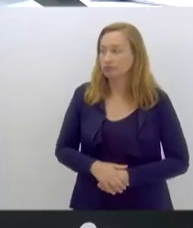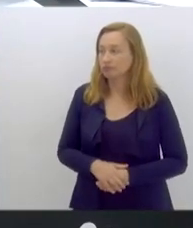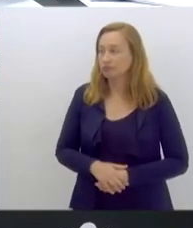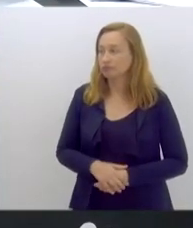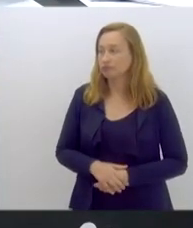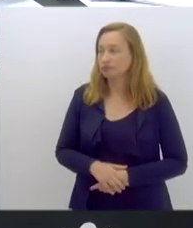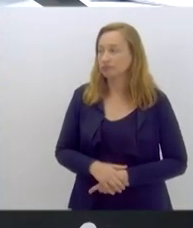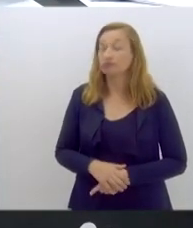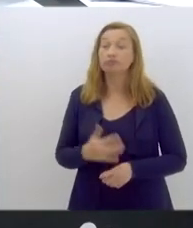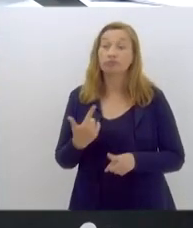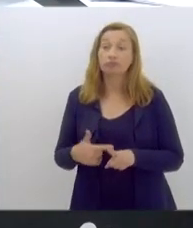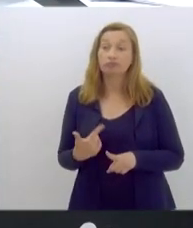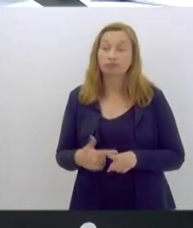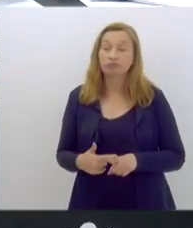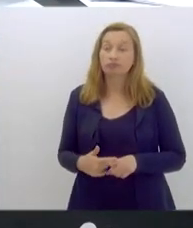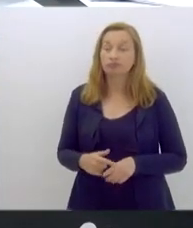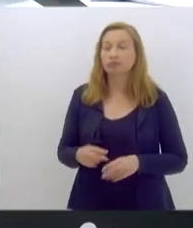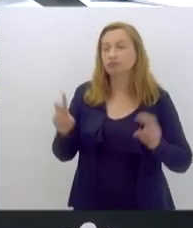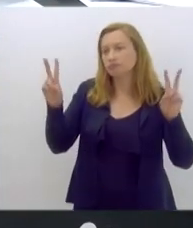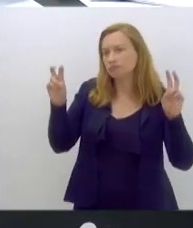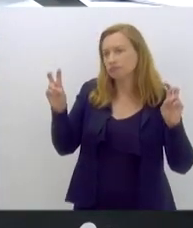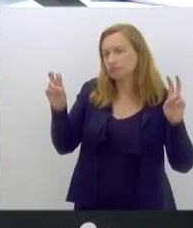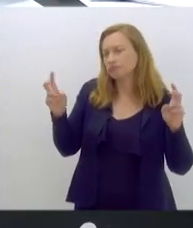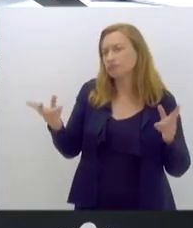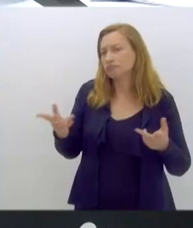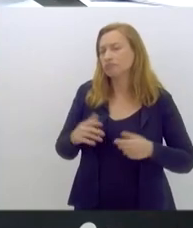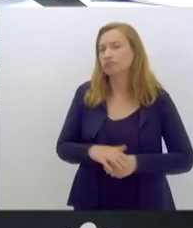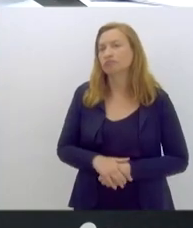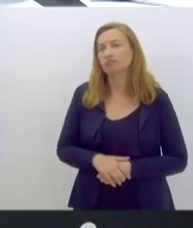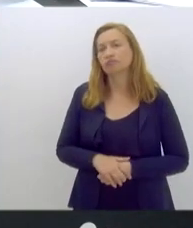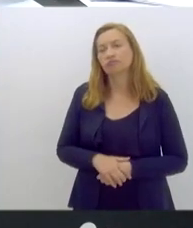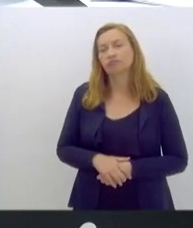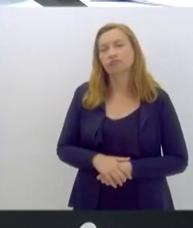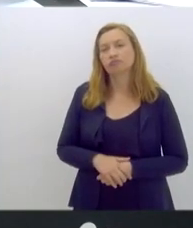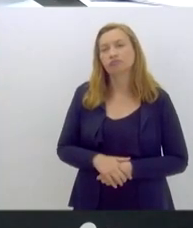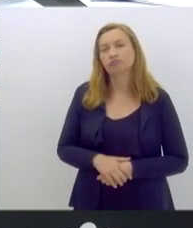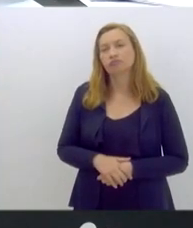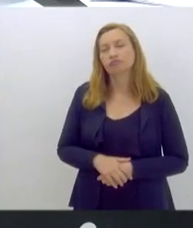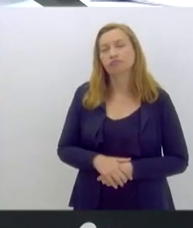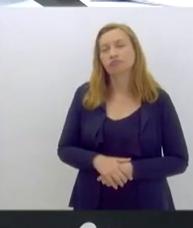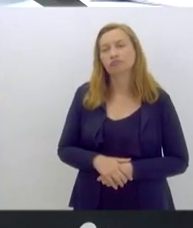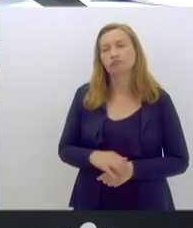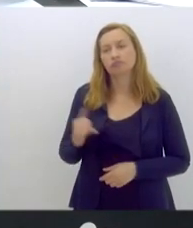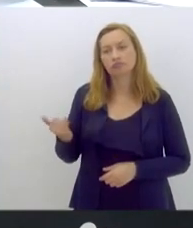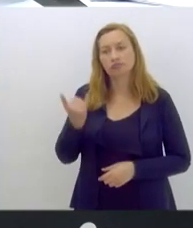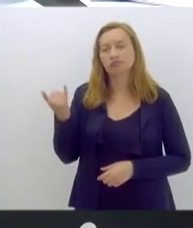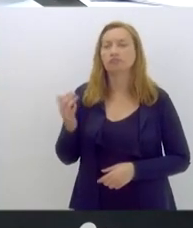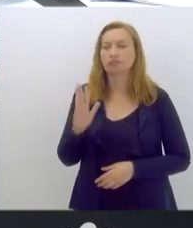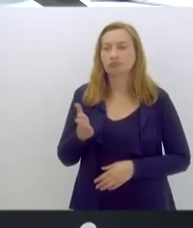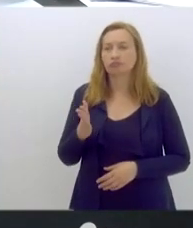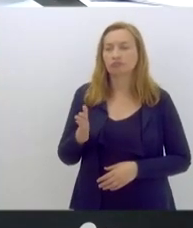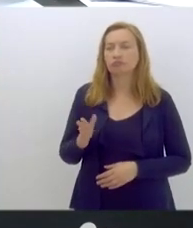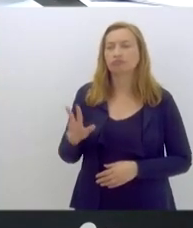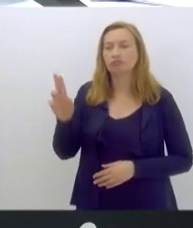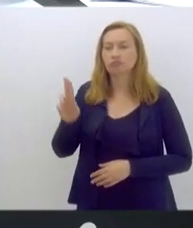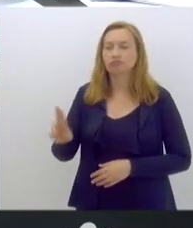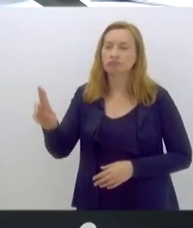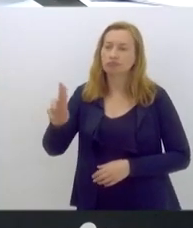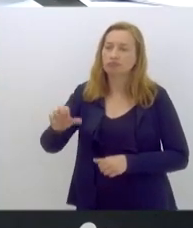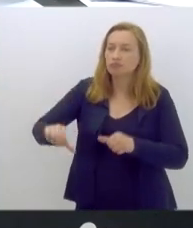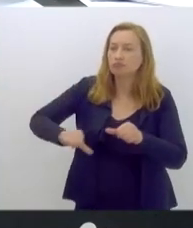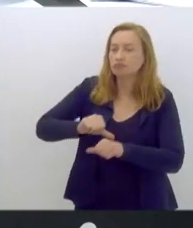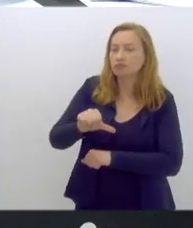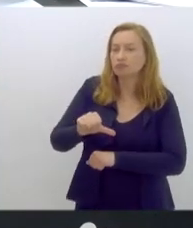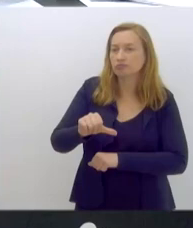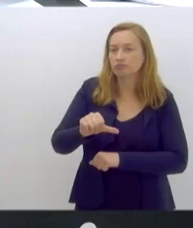porque esses fatos são os significativos porque já que extinguiram uma universidade transformado no Campos